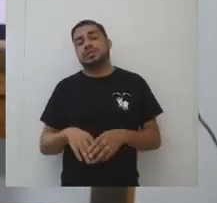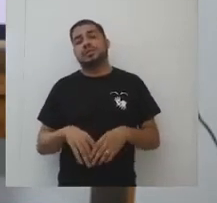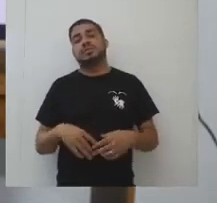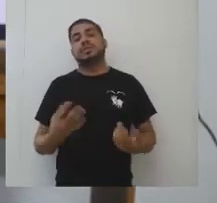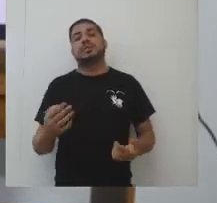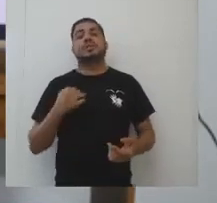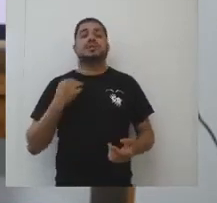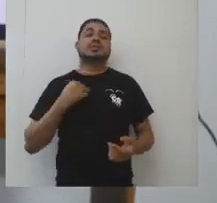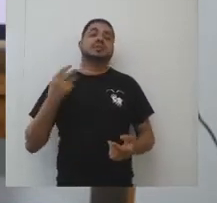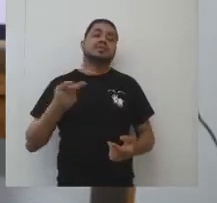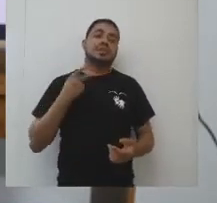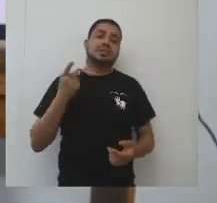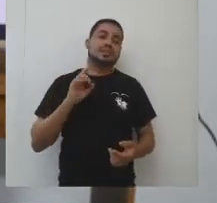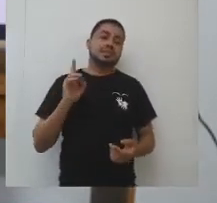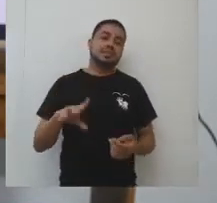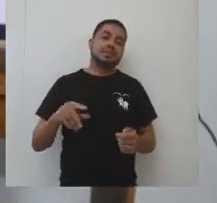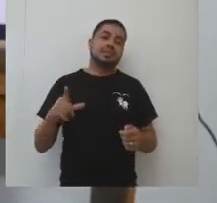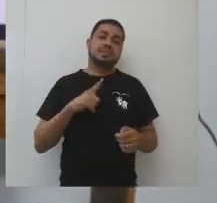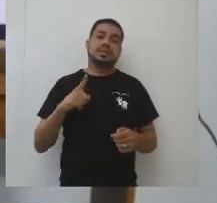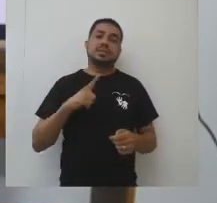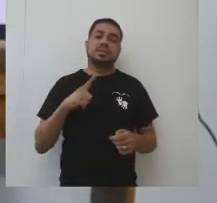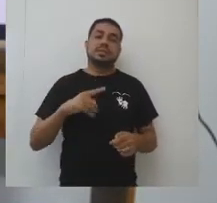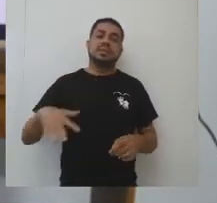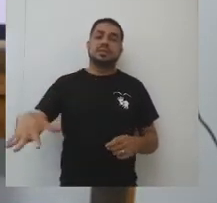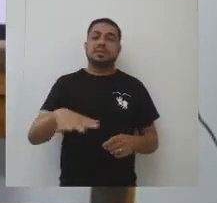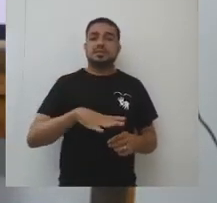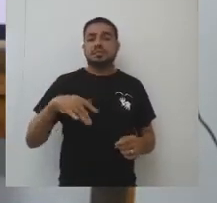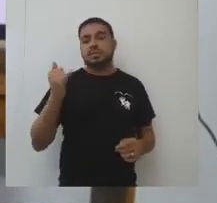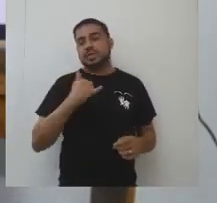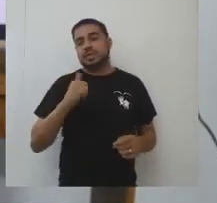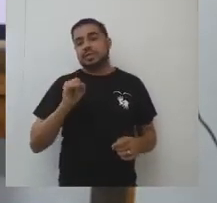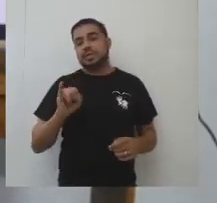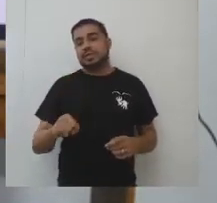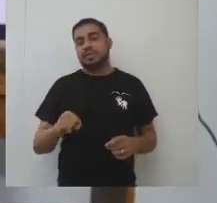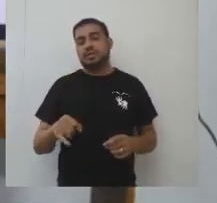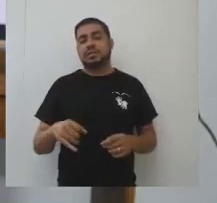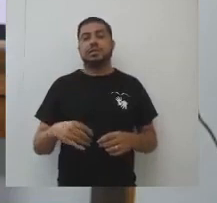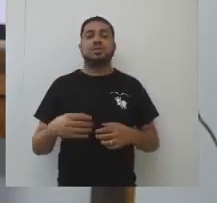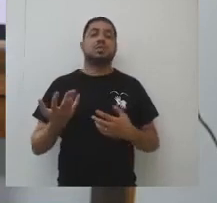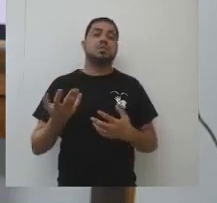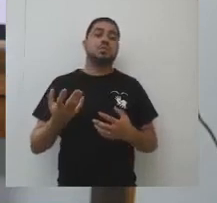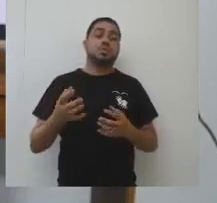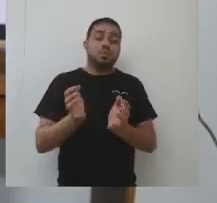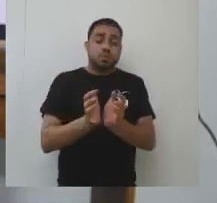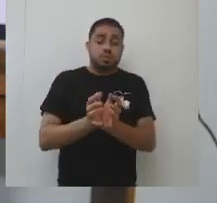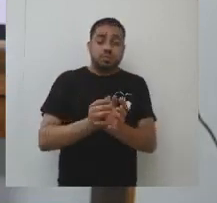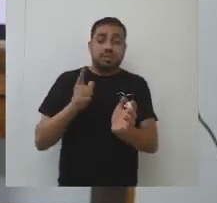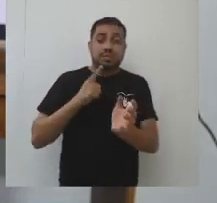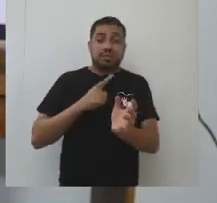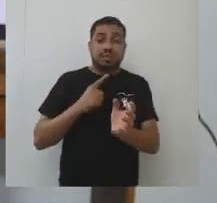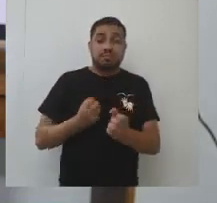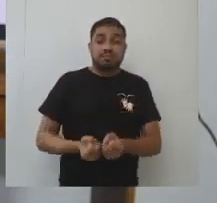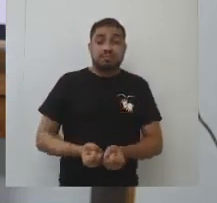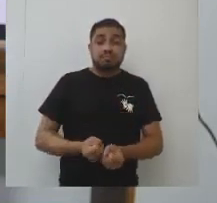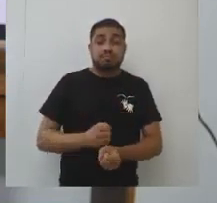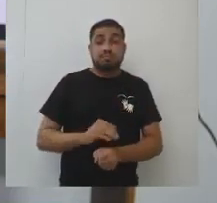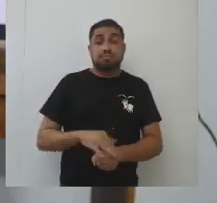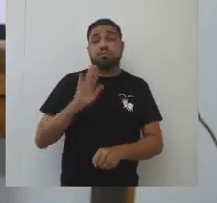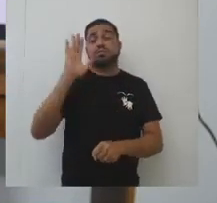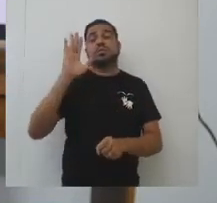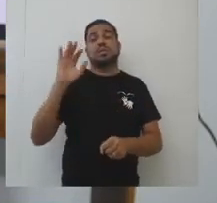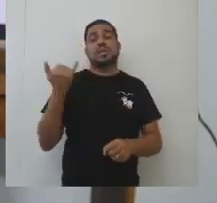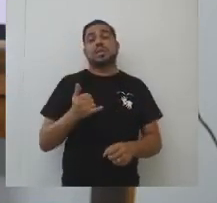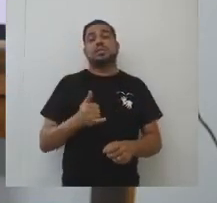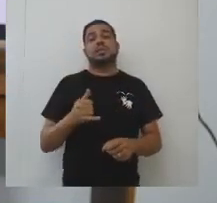uma vez eu digo que só vai existir campo elétrico se um corpo tiver excesso de carga. Não existe